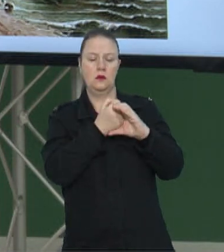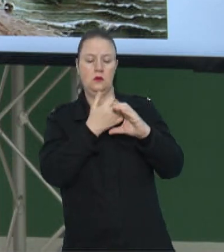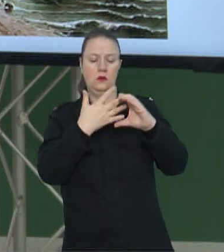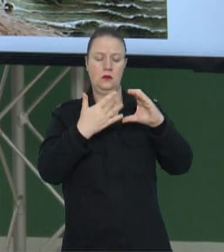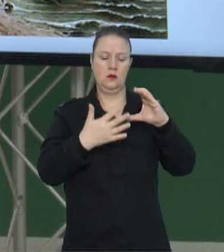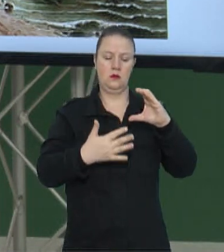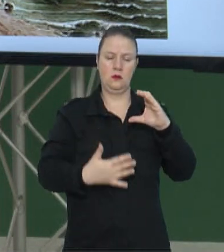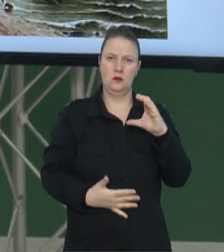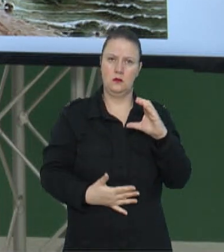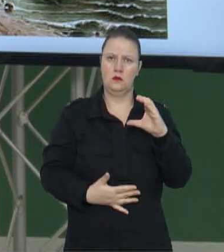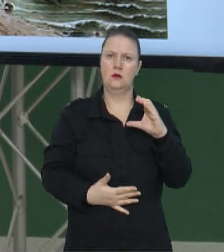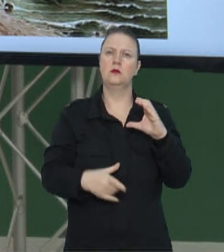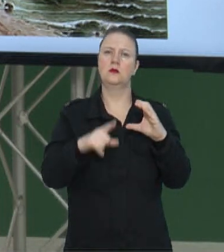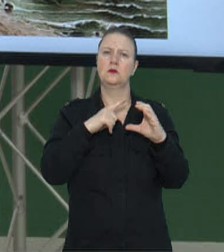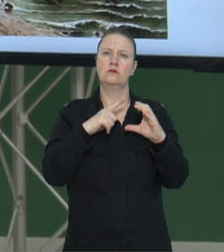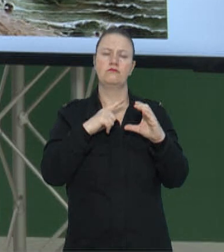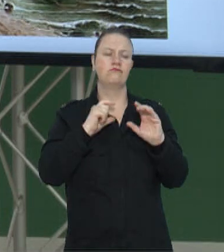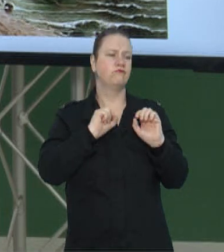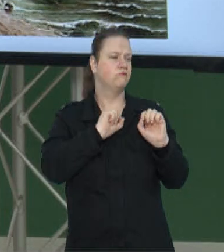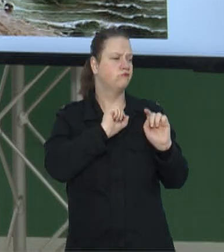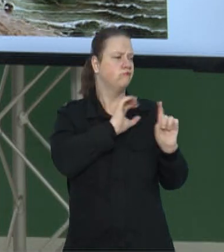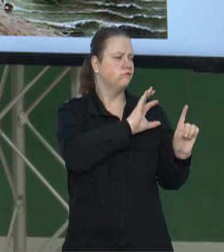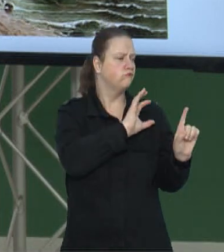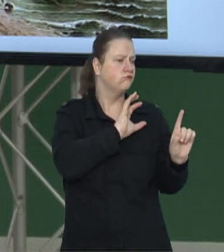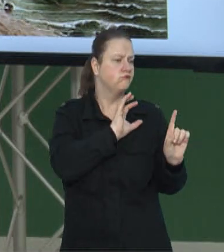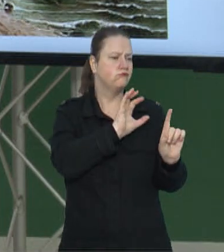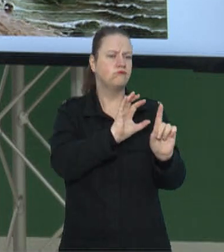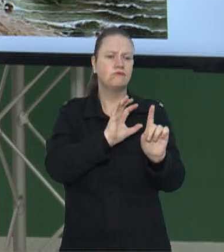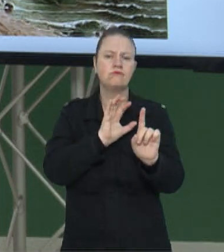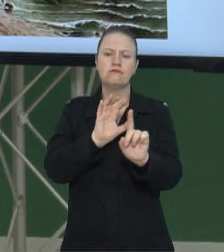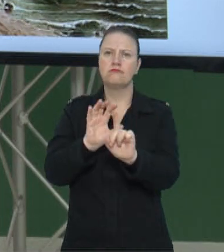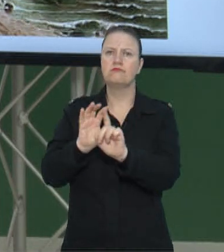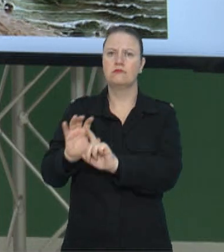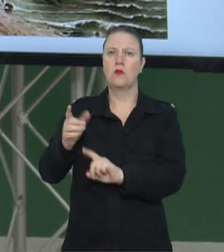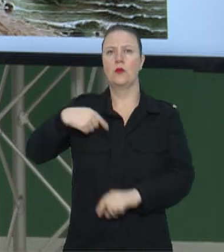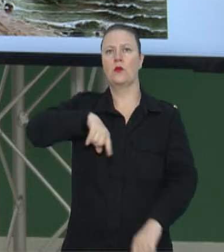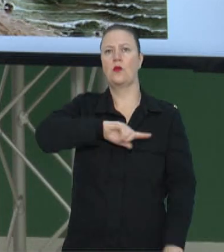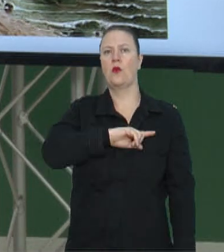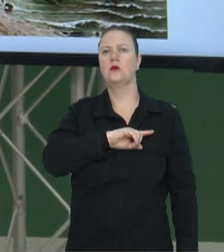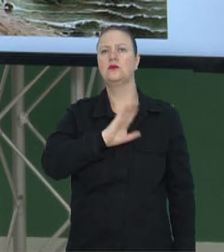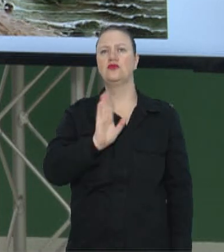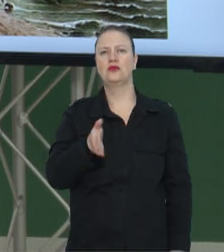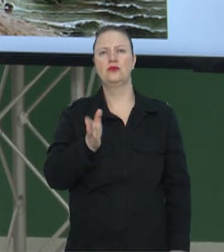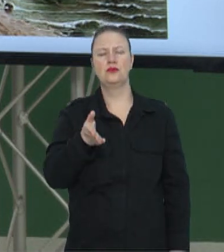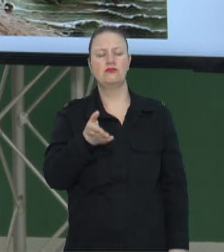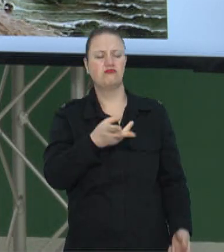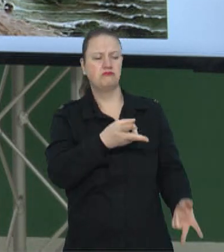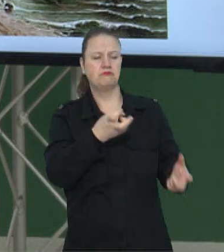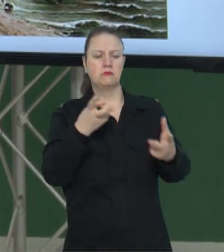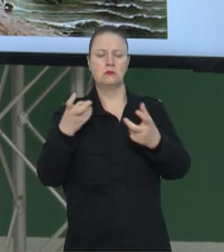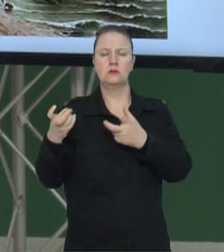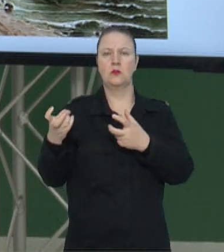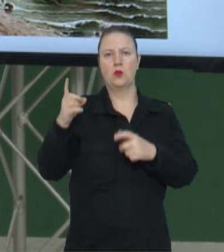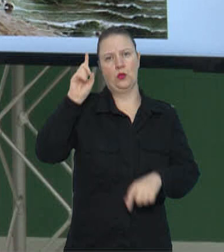características refletidas, ou seja, presentes no nosso dia a dia enquanto população, enquanto